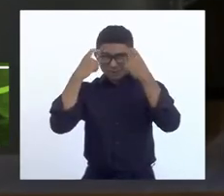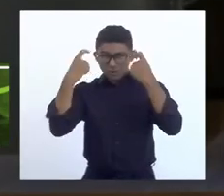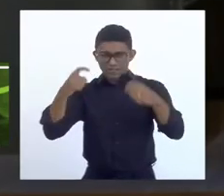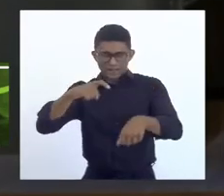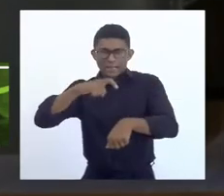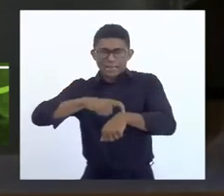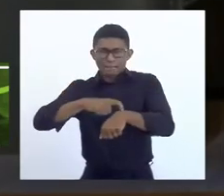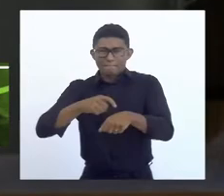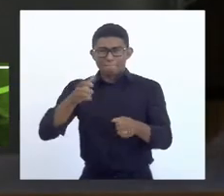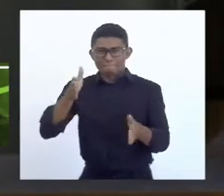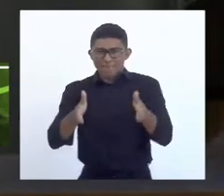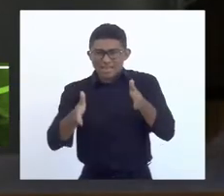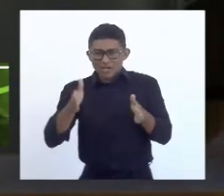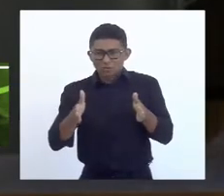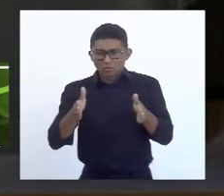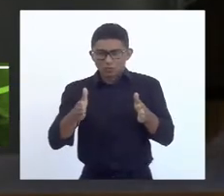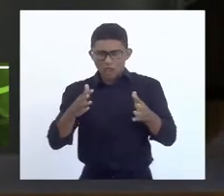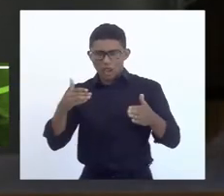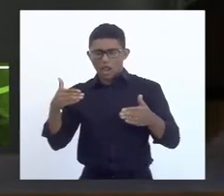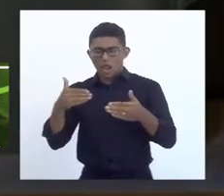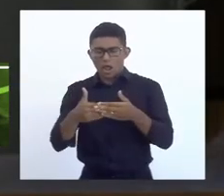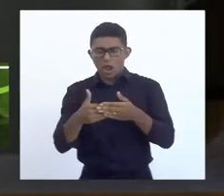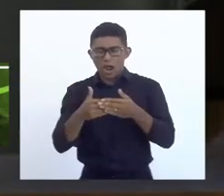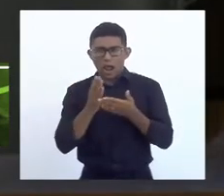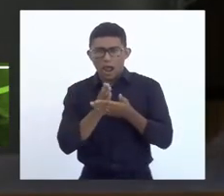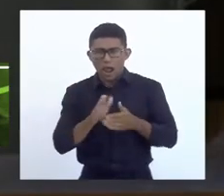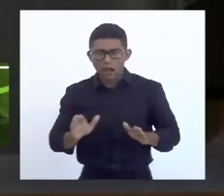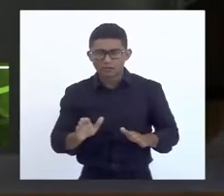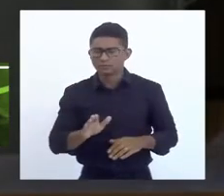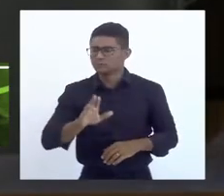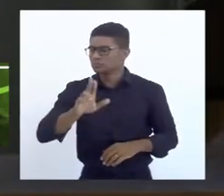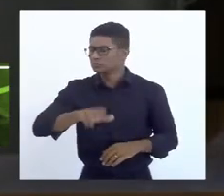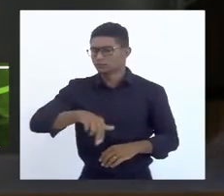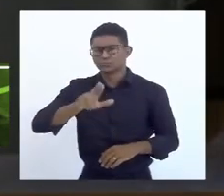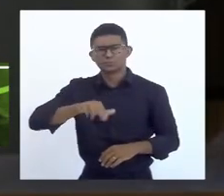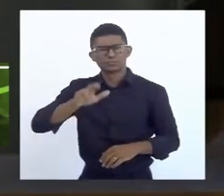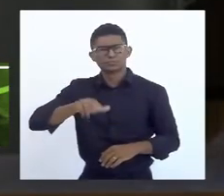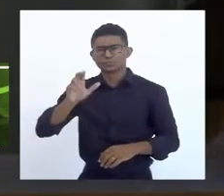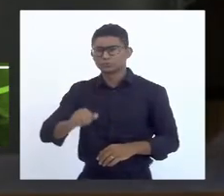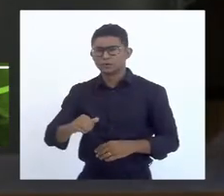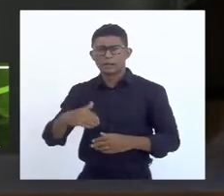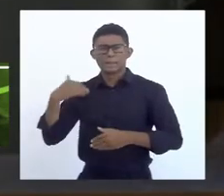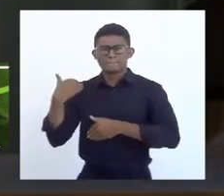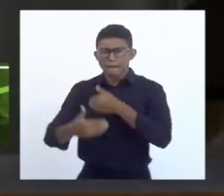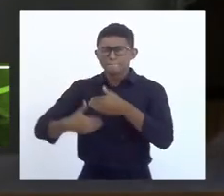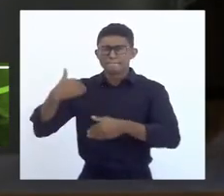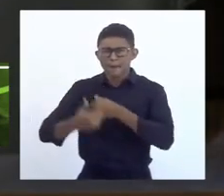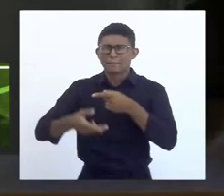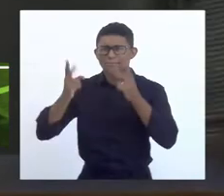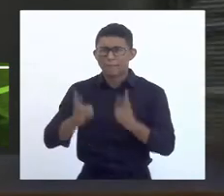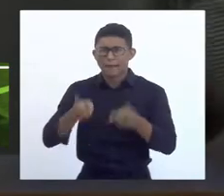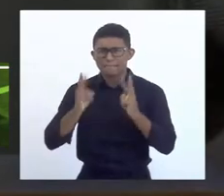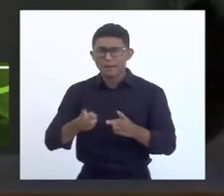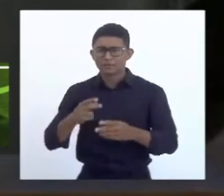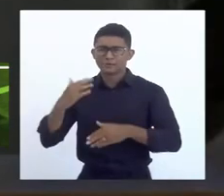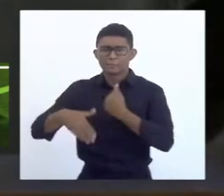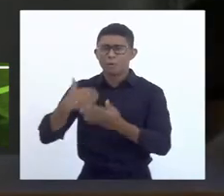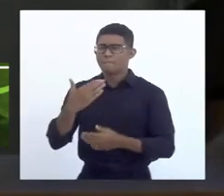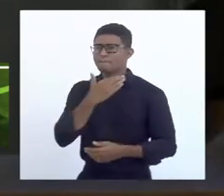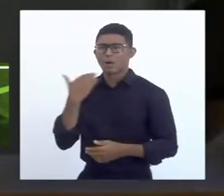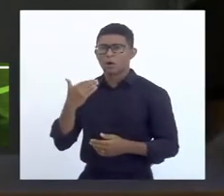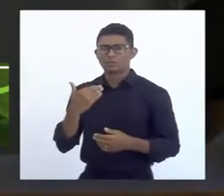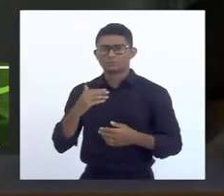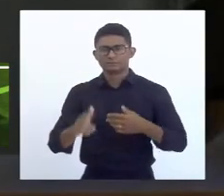acaba. Ela adoece. Ela mata. O terceiro estágio é